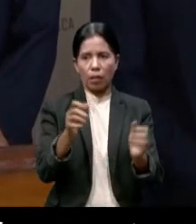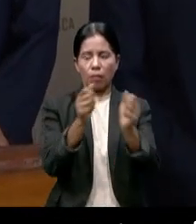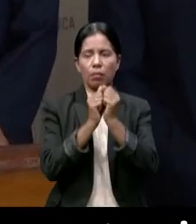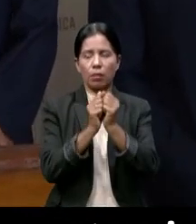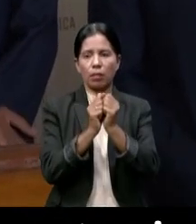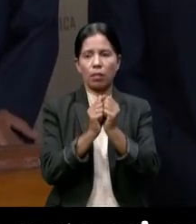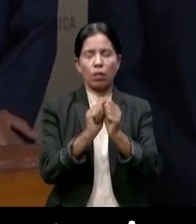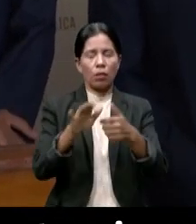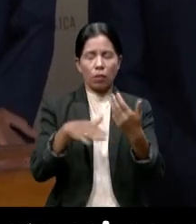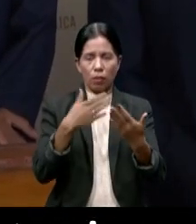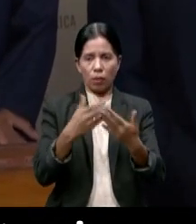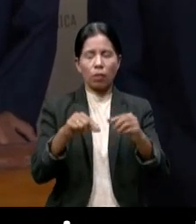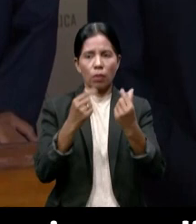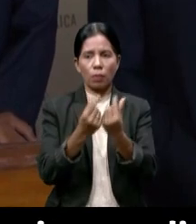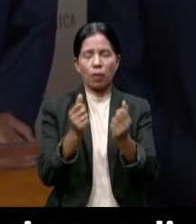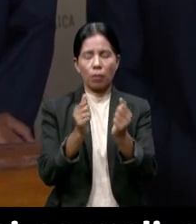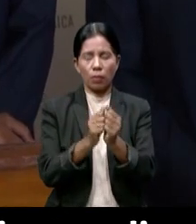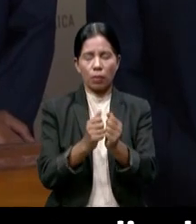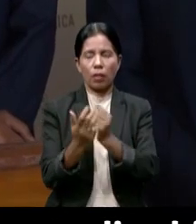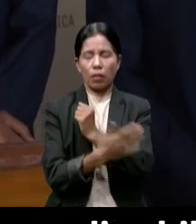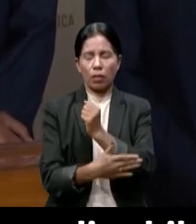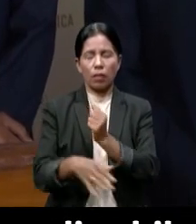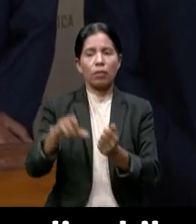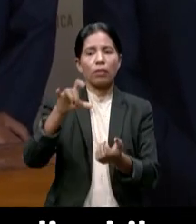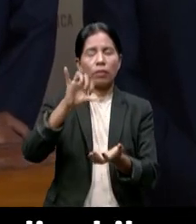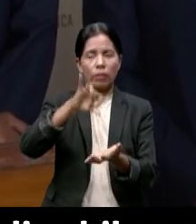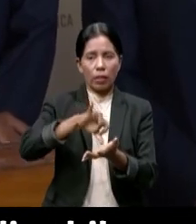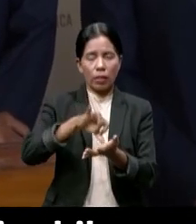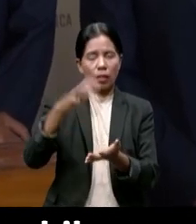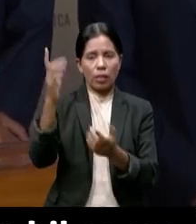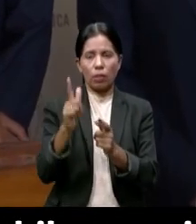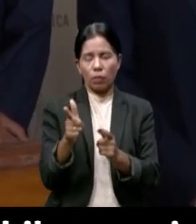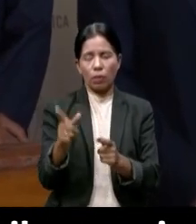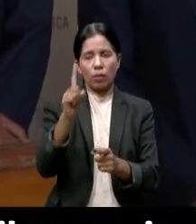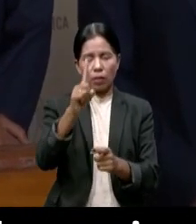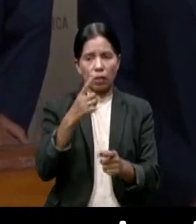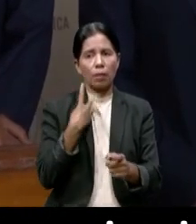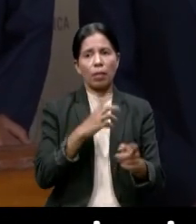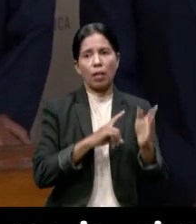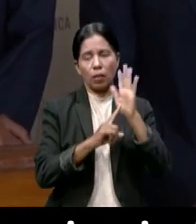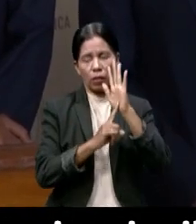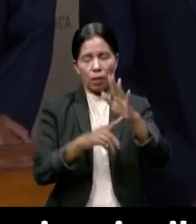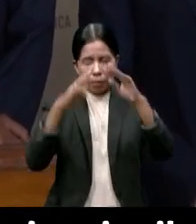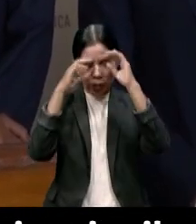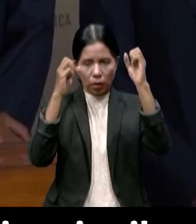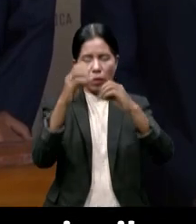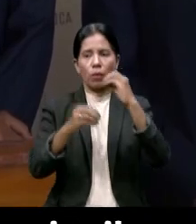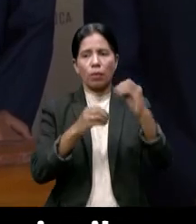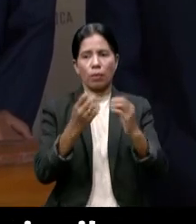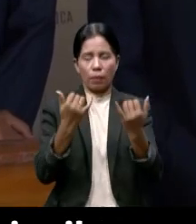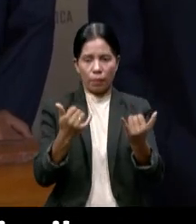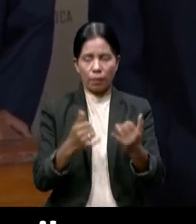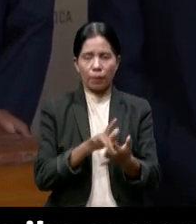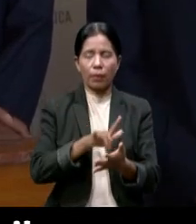com a delegação toma, que a França é dia 21. E lembro que eu me informei da Associação de Presidente da República sobre quando vai ser